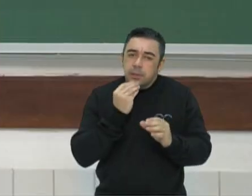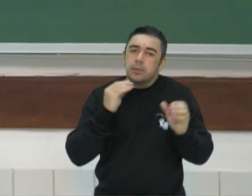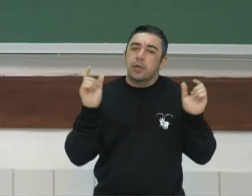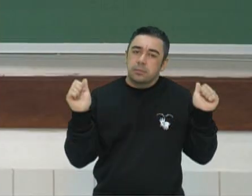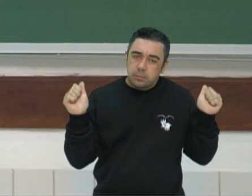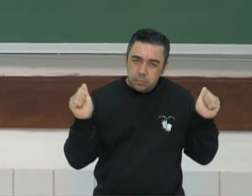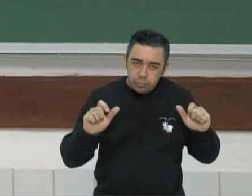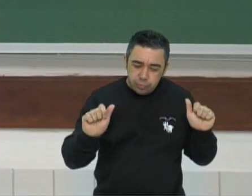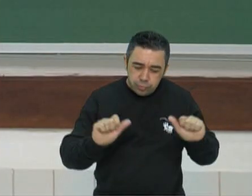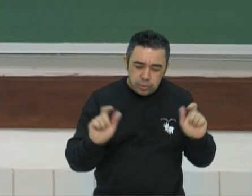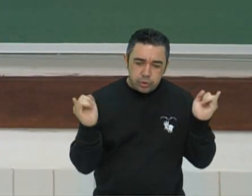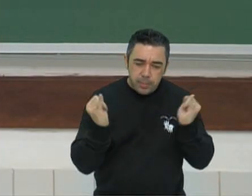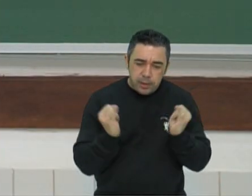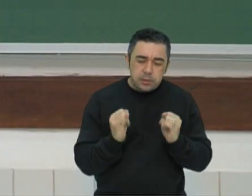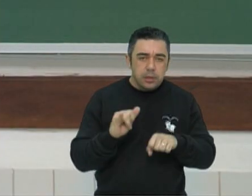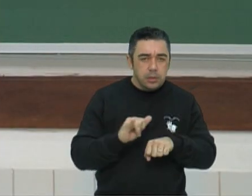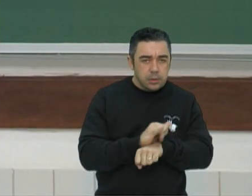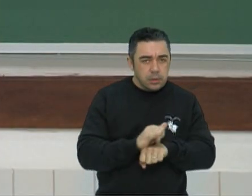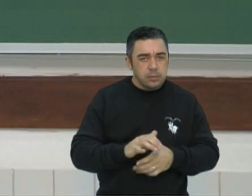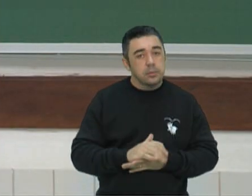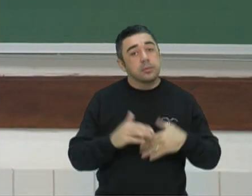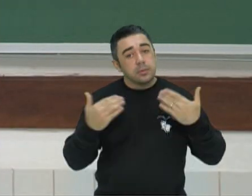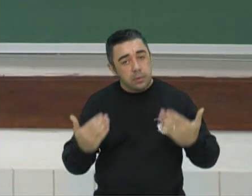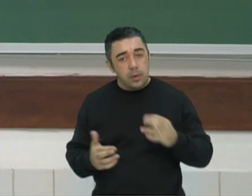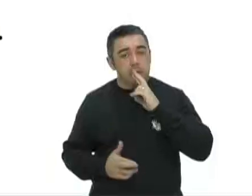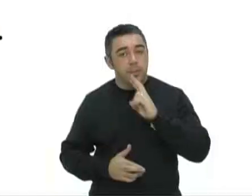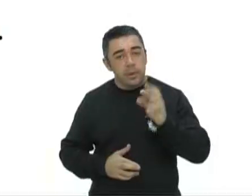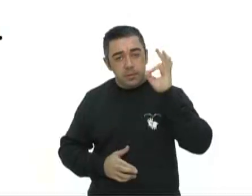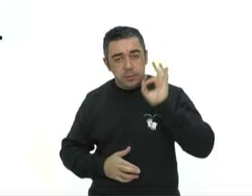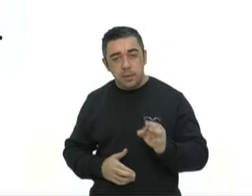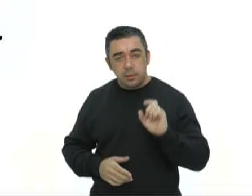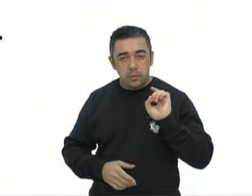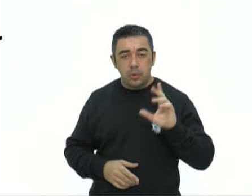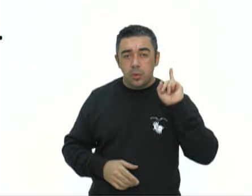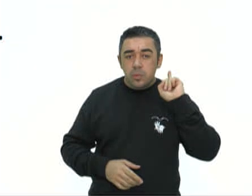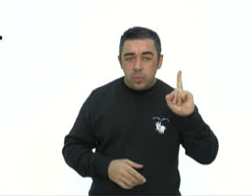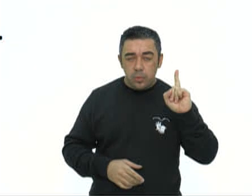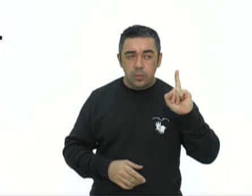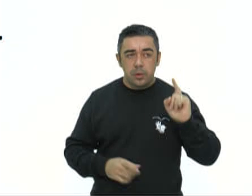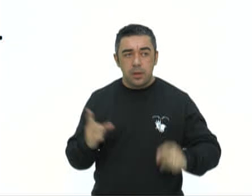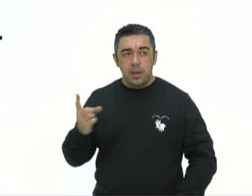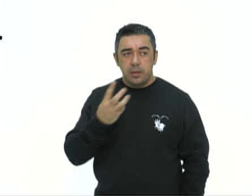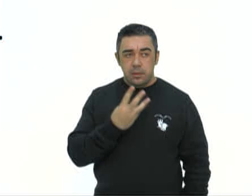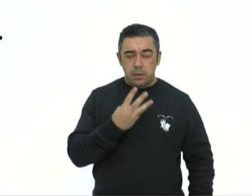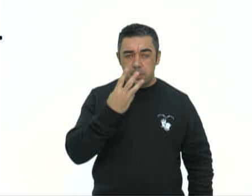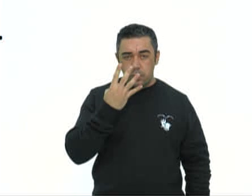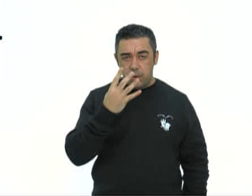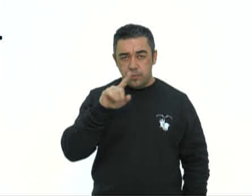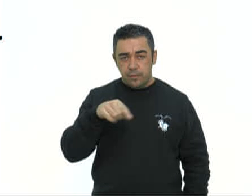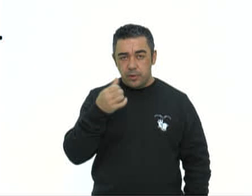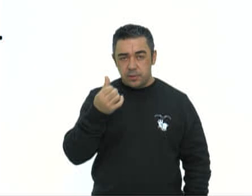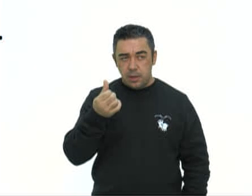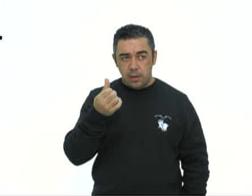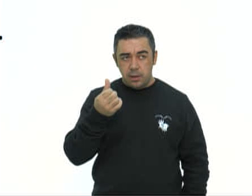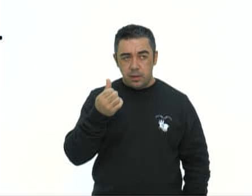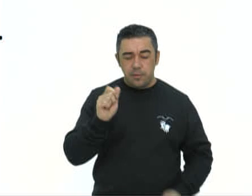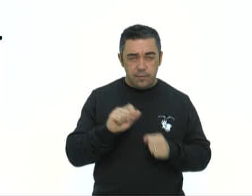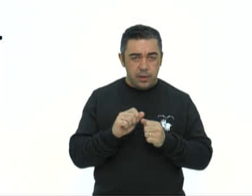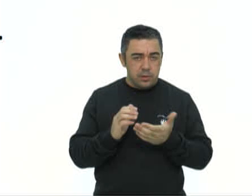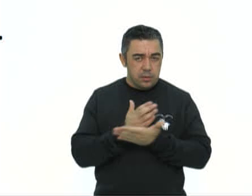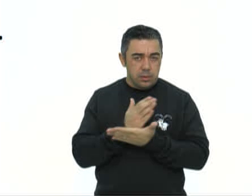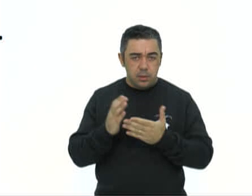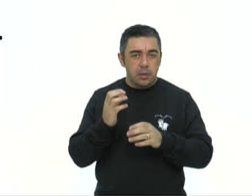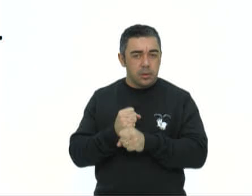começar a fazer já um trabalho ali. Portanto, gente, o IMC dessa pessoa, 34,6, fazendo as divisões